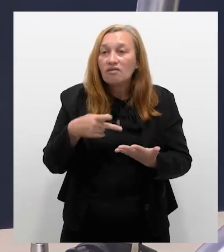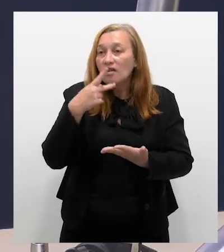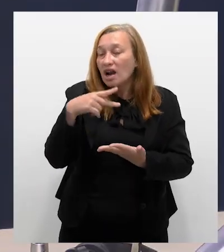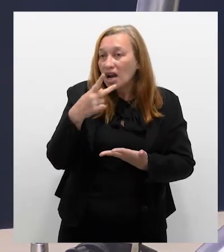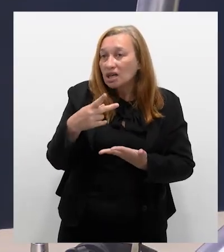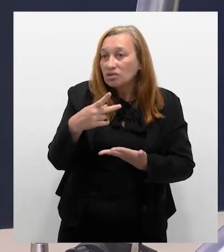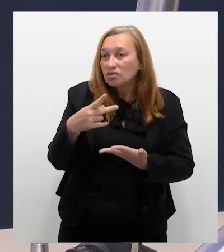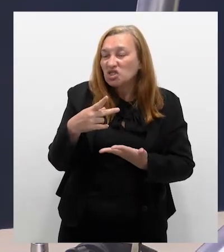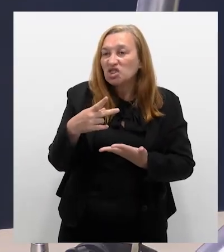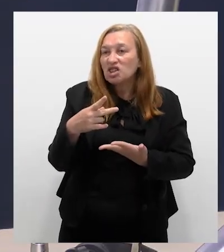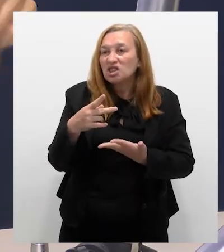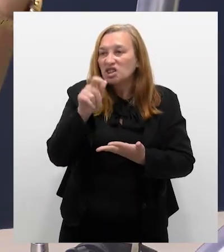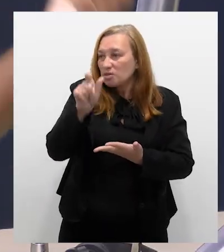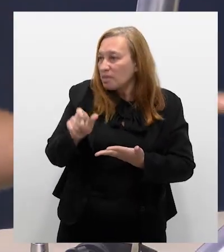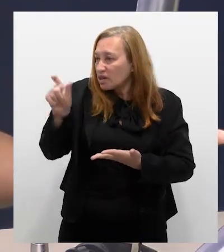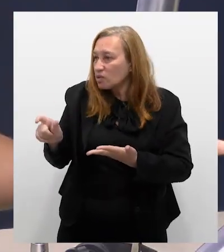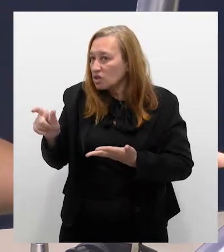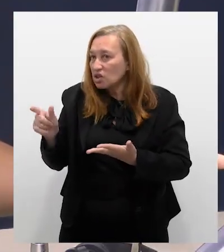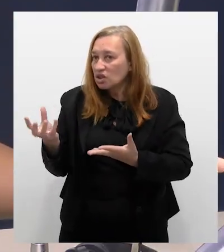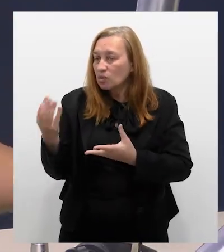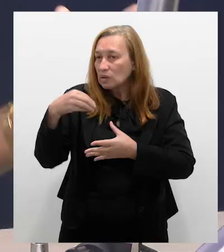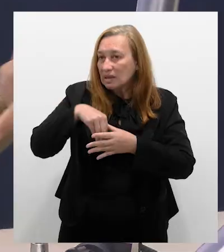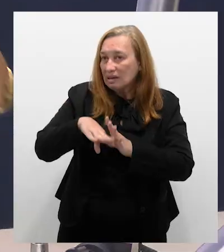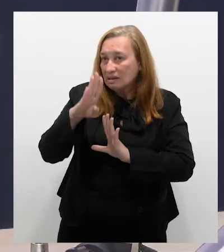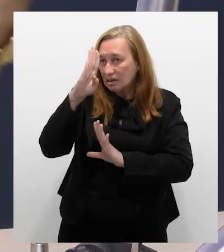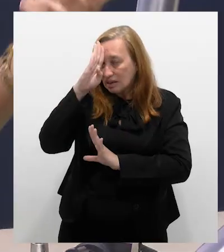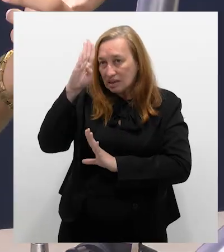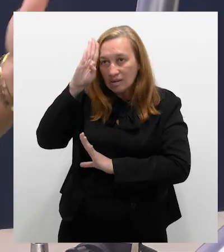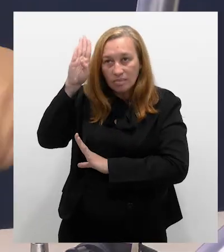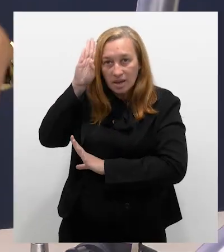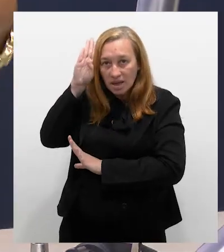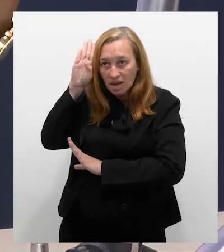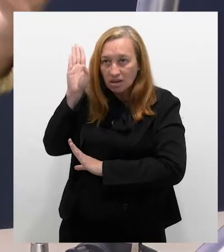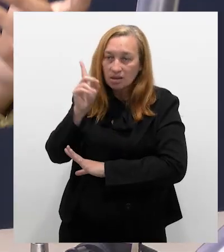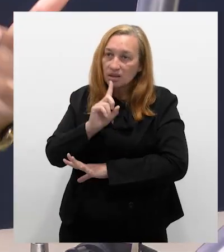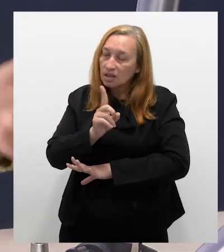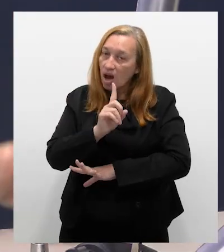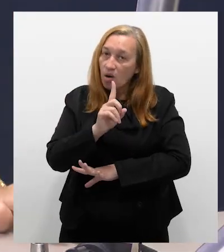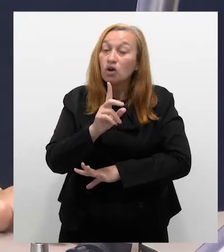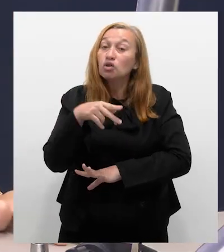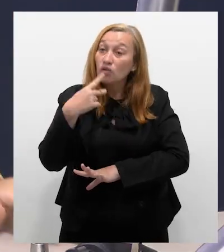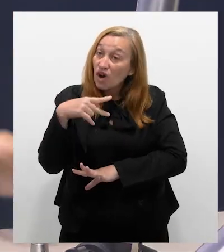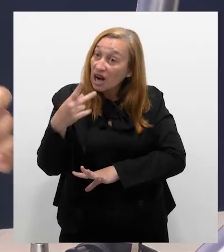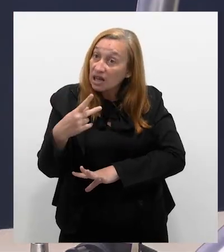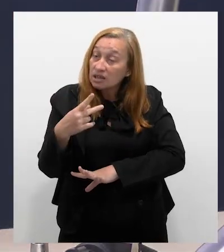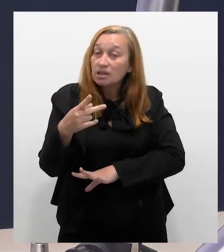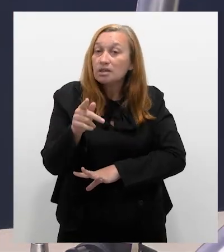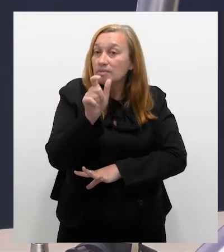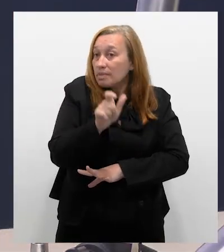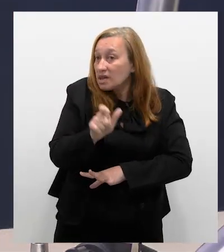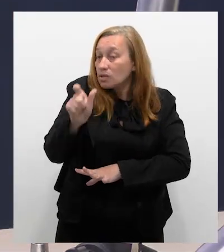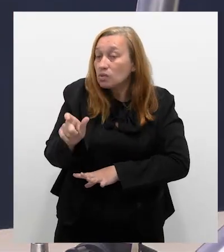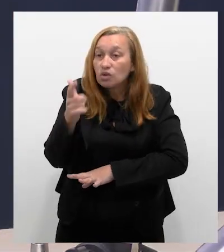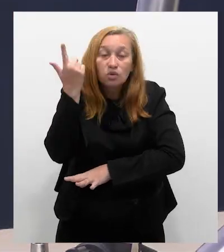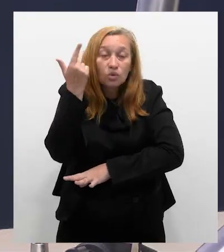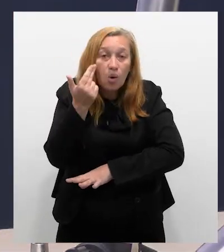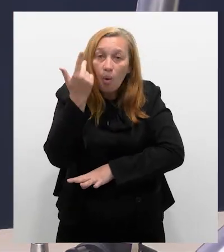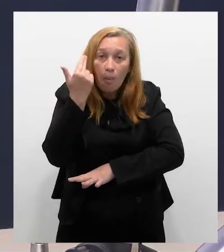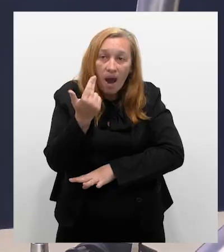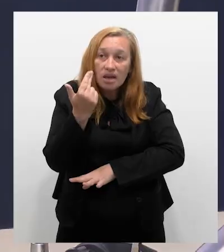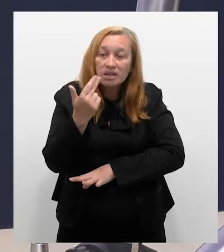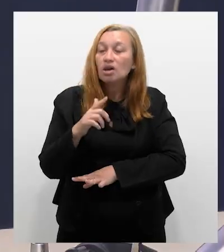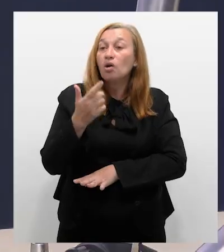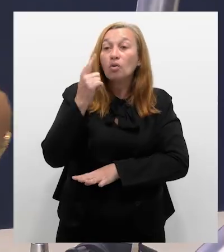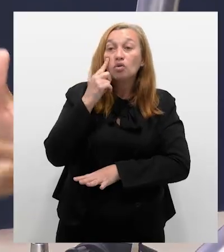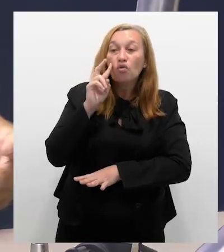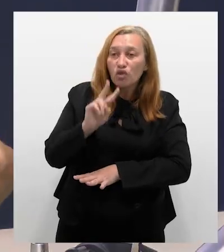estou falando de pessoas que estão na academia, que falam o academês, que estão nas universidades. Eu estou falando de pessoas comuns. Então,